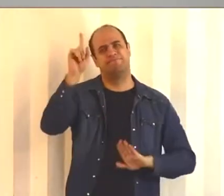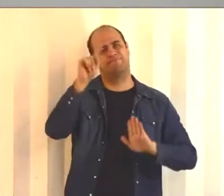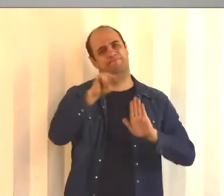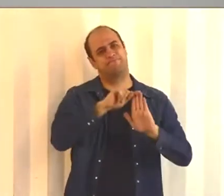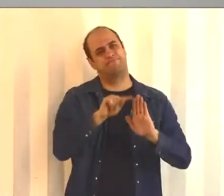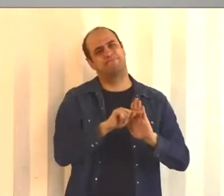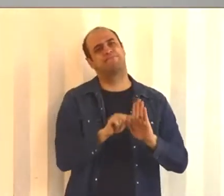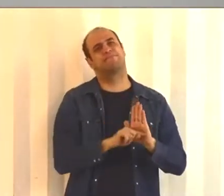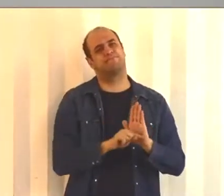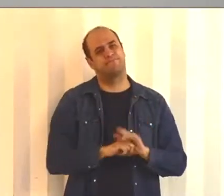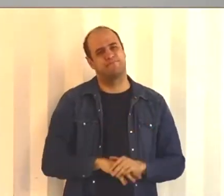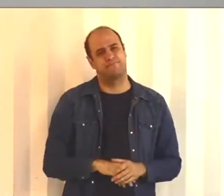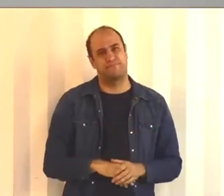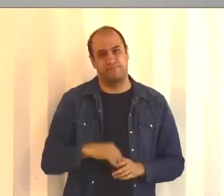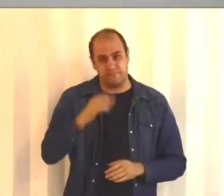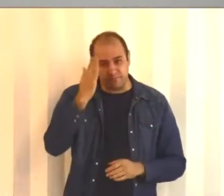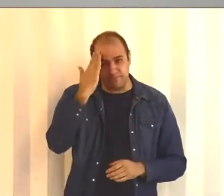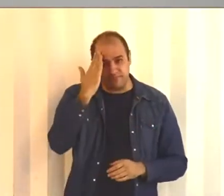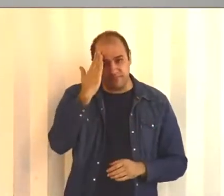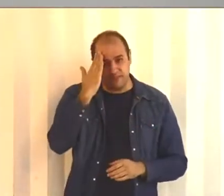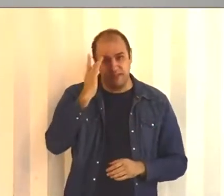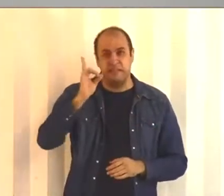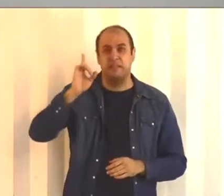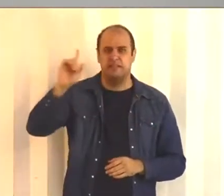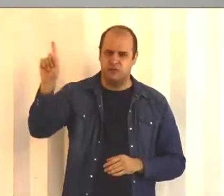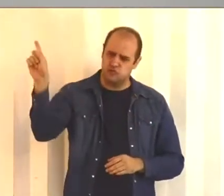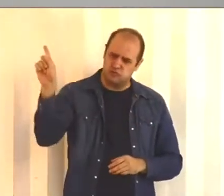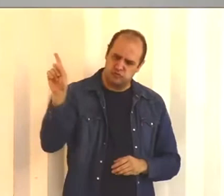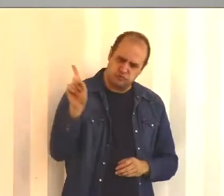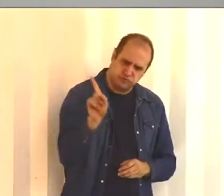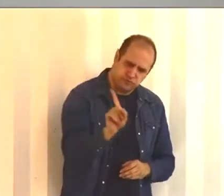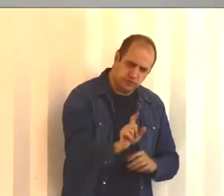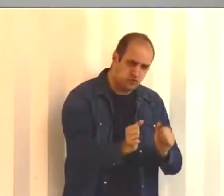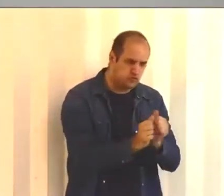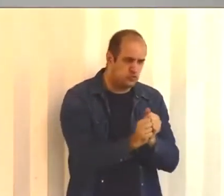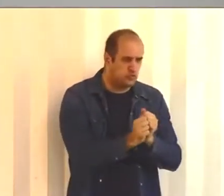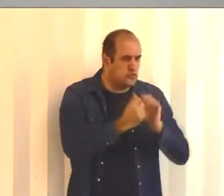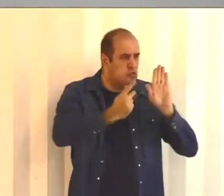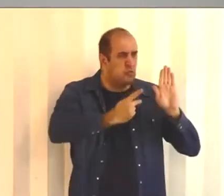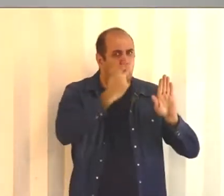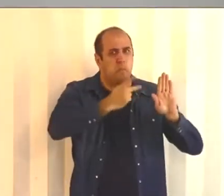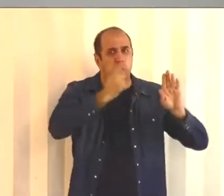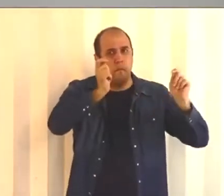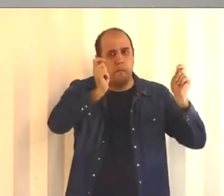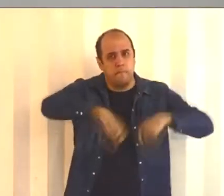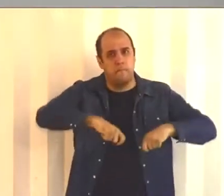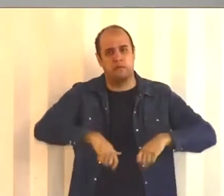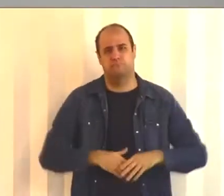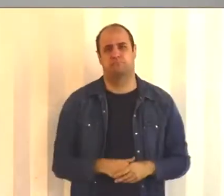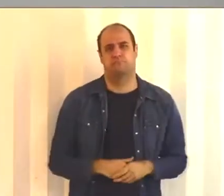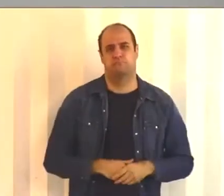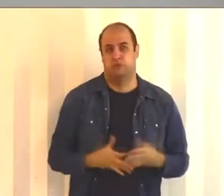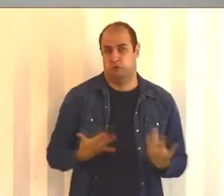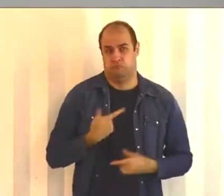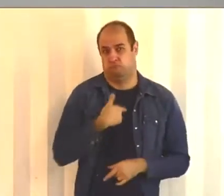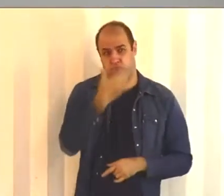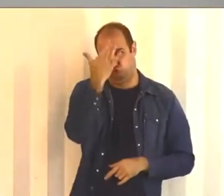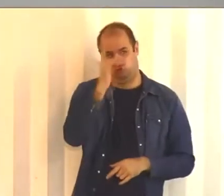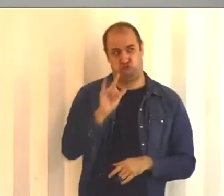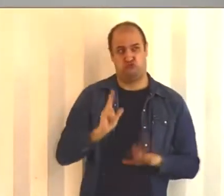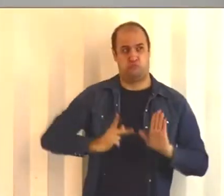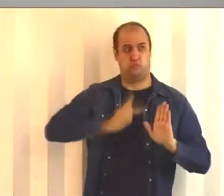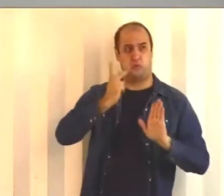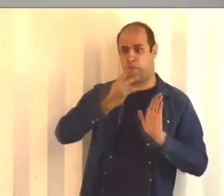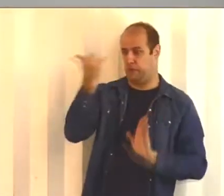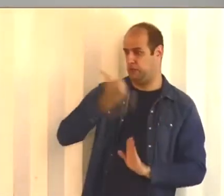que Deus visita e cumpre o que promete. Pode ser que nós não saibamos quais são as promessas de Deus para a